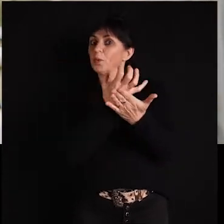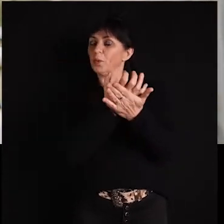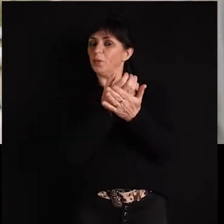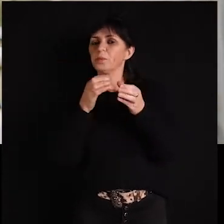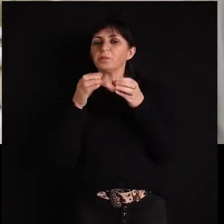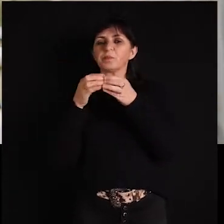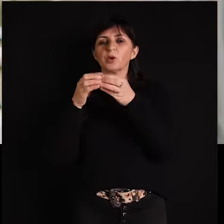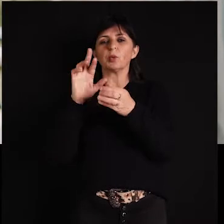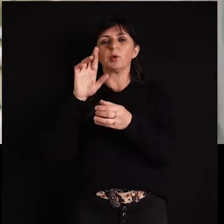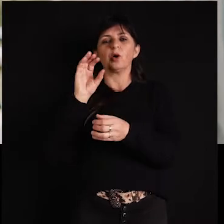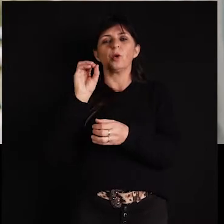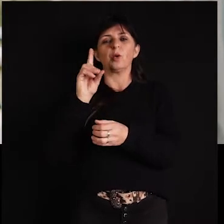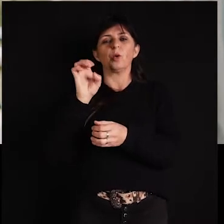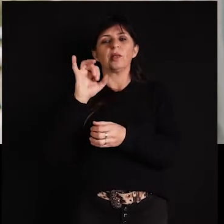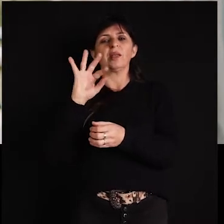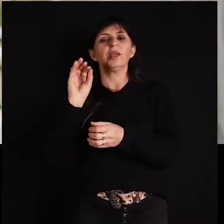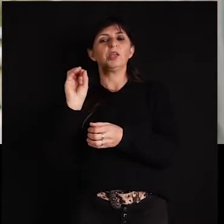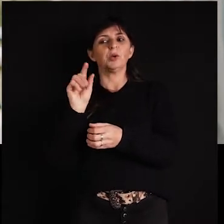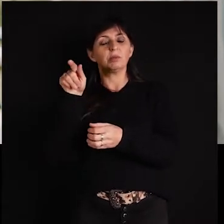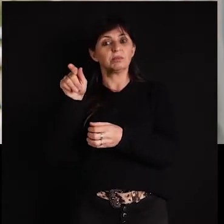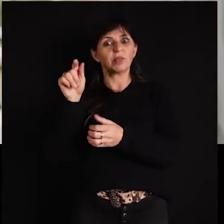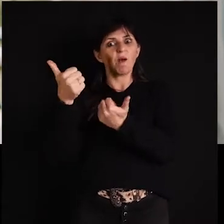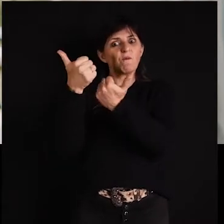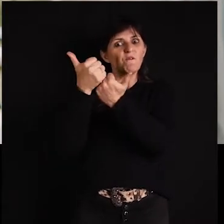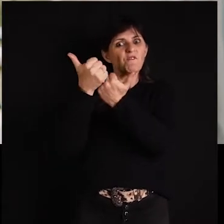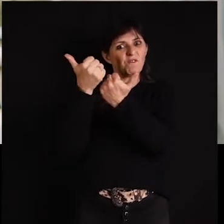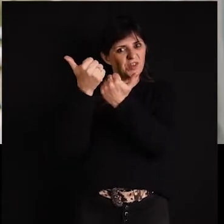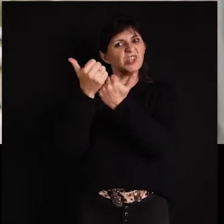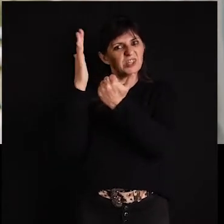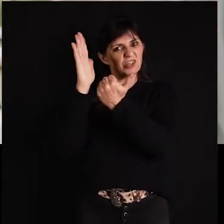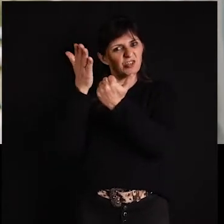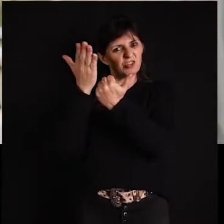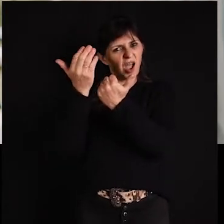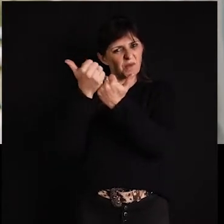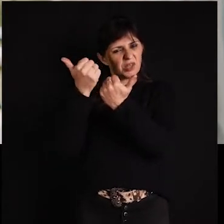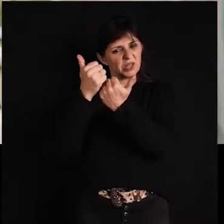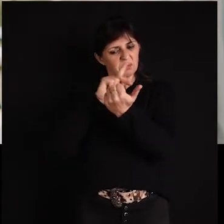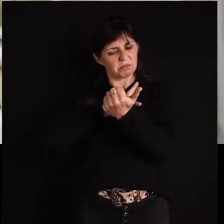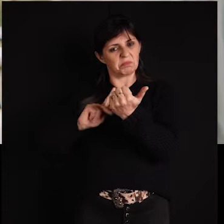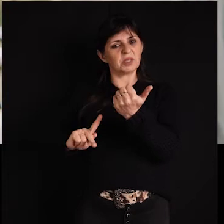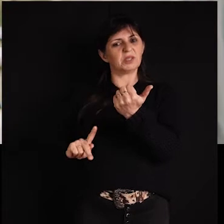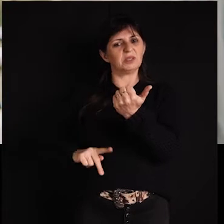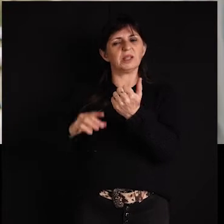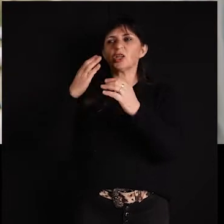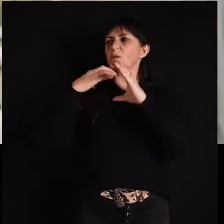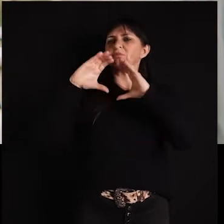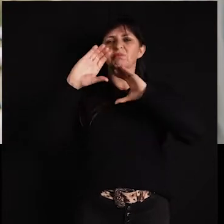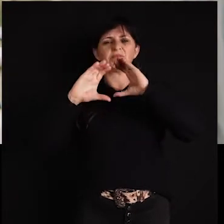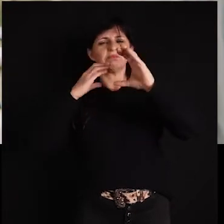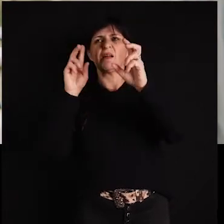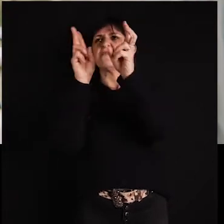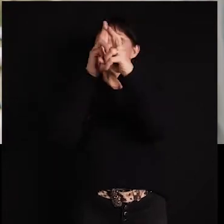Rodeio. Essa música, até o vice-presidente cantou ela na festa ali, vento, cavalo, peão,